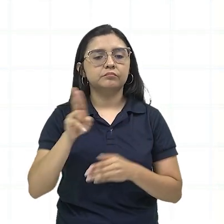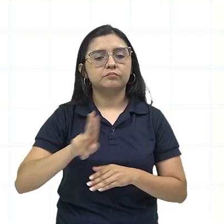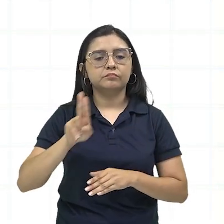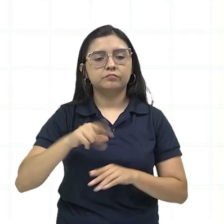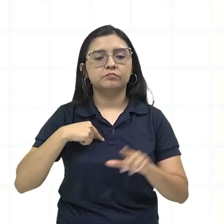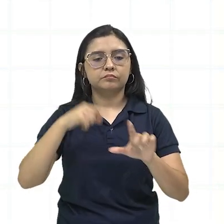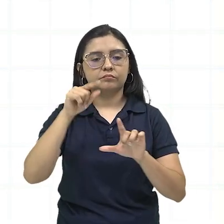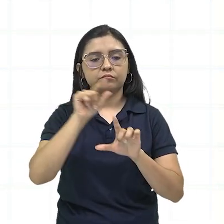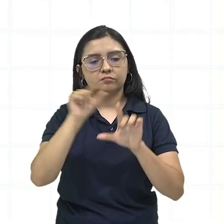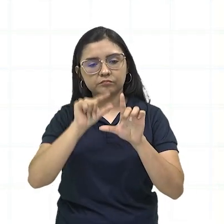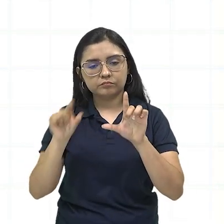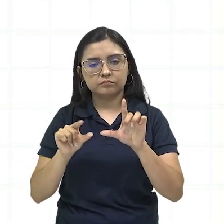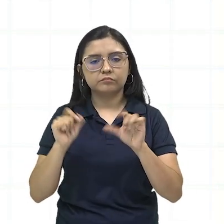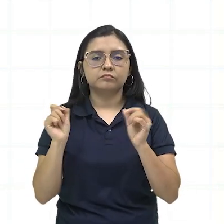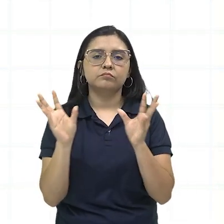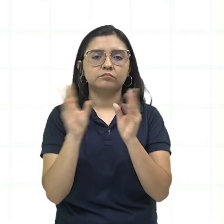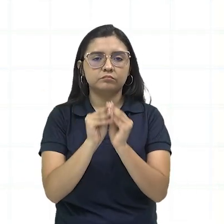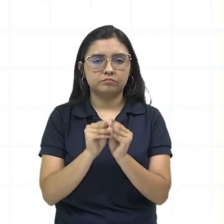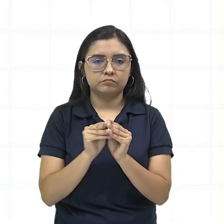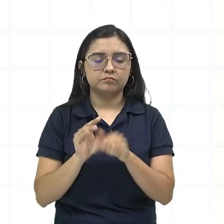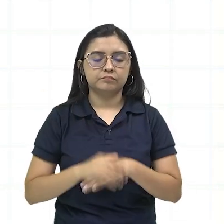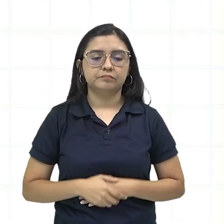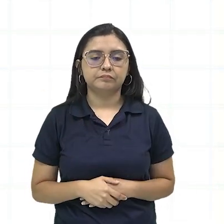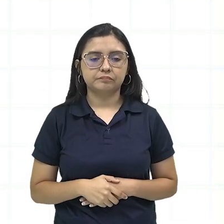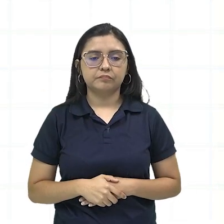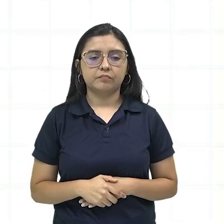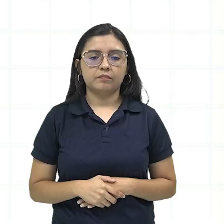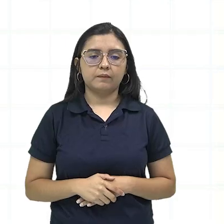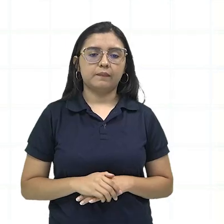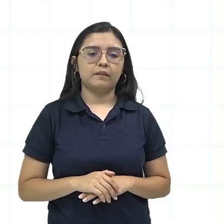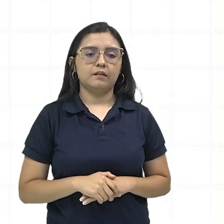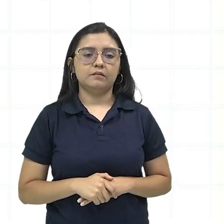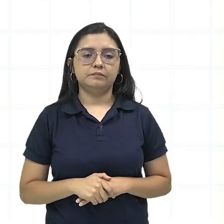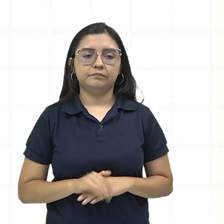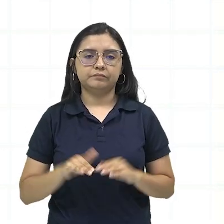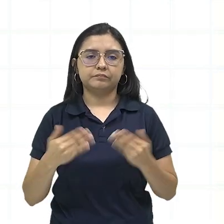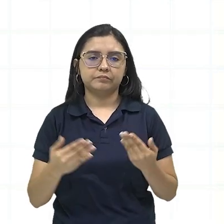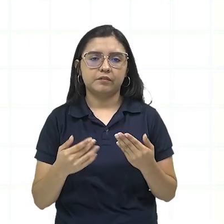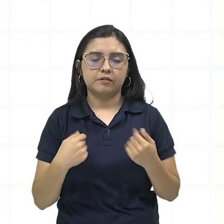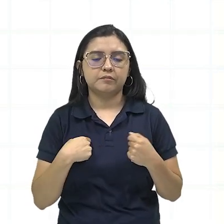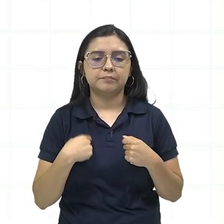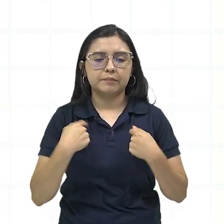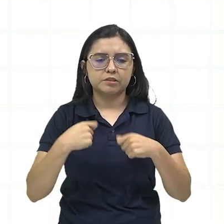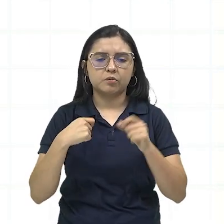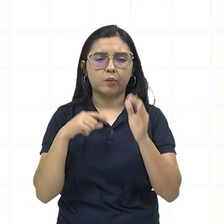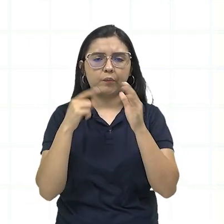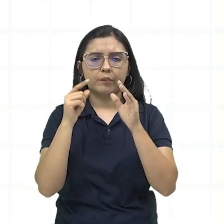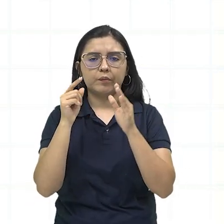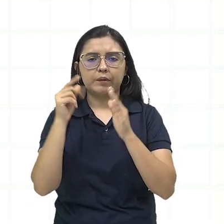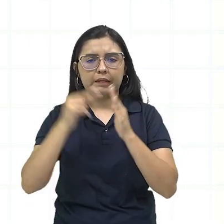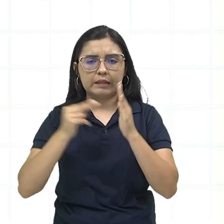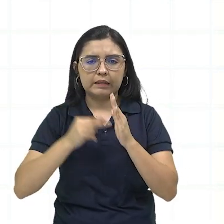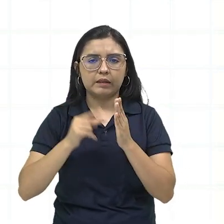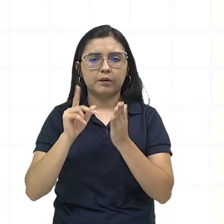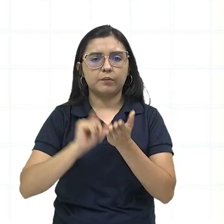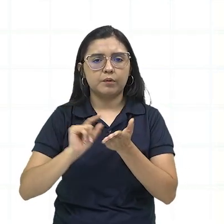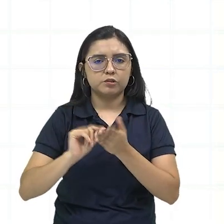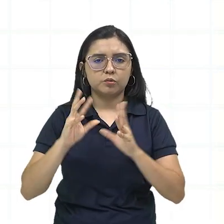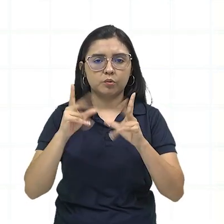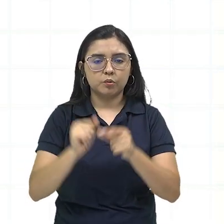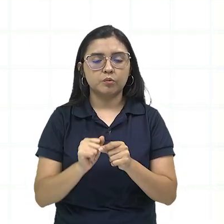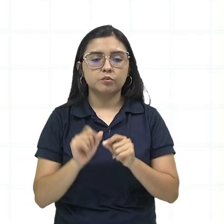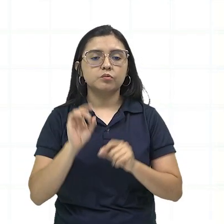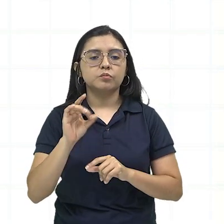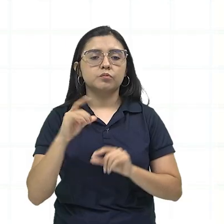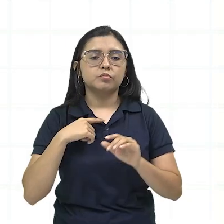de tudo aquilo que já foi trabalhado. Você não teve o trabalho de ler o artigo todo. O próprio infográfico, que traz aqui imagens, ele